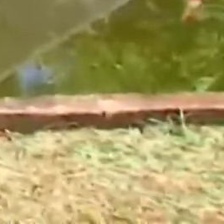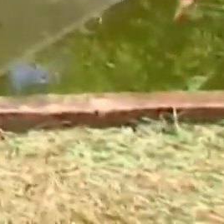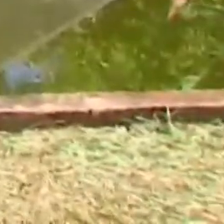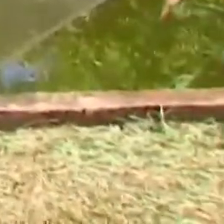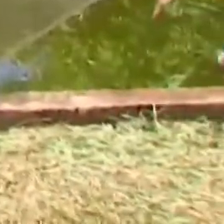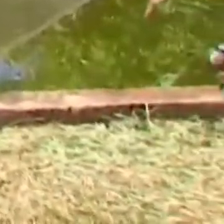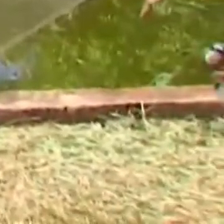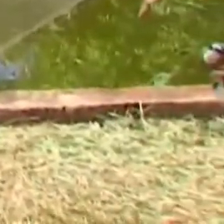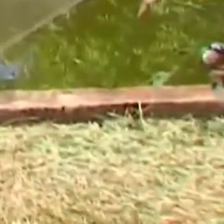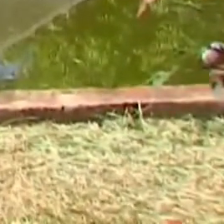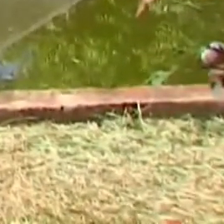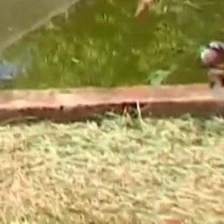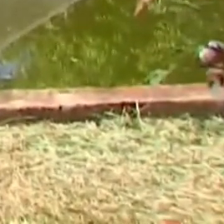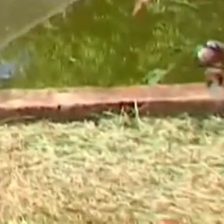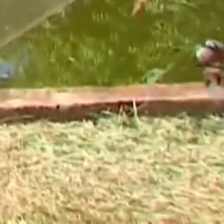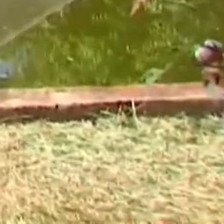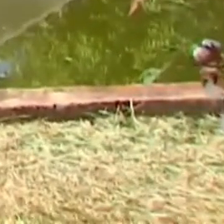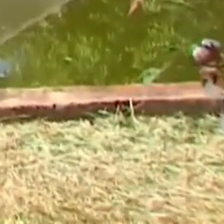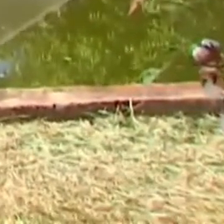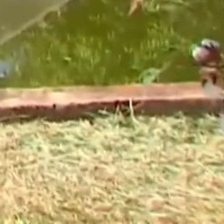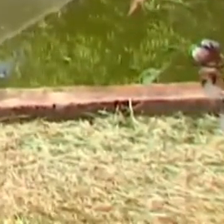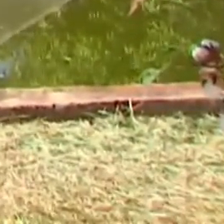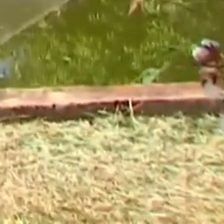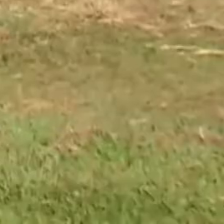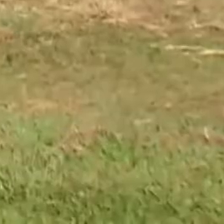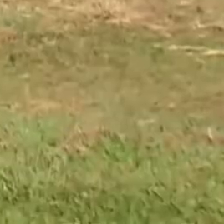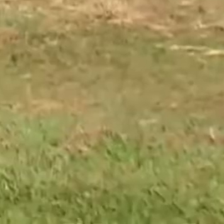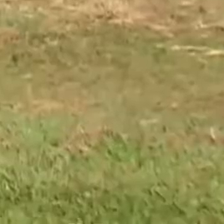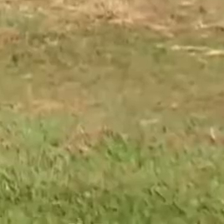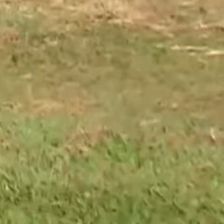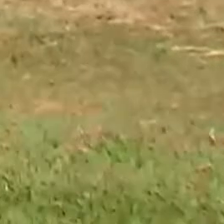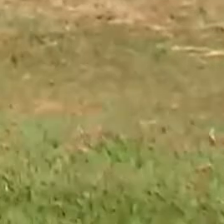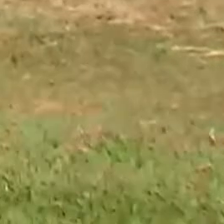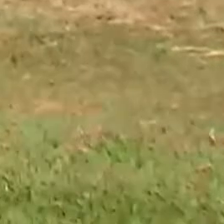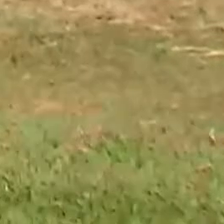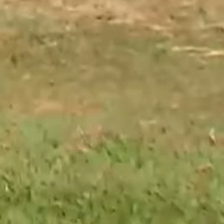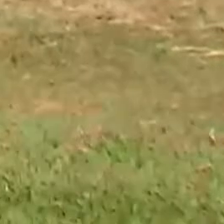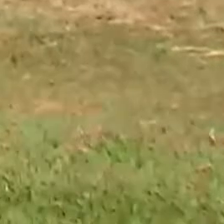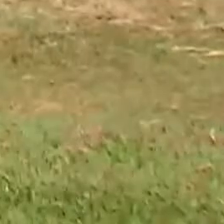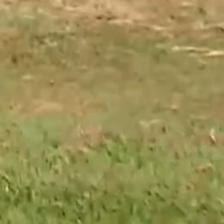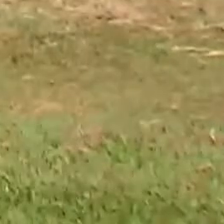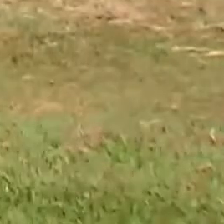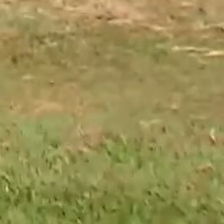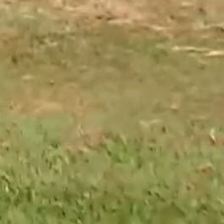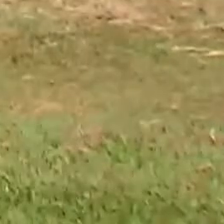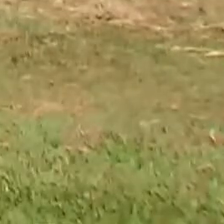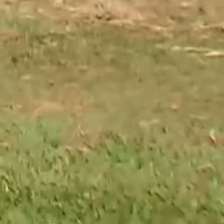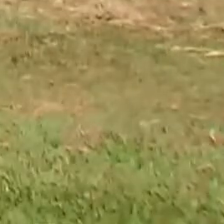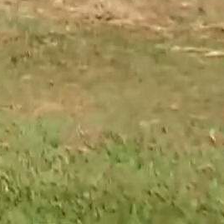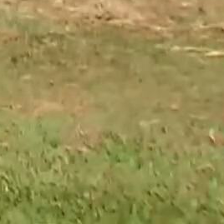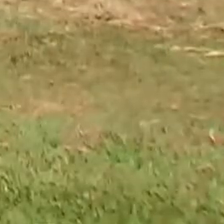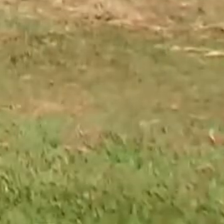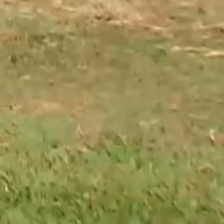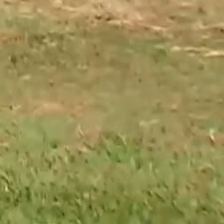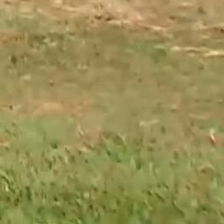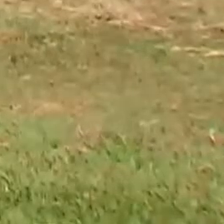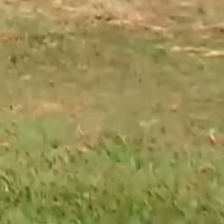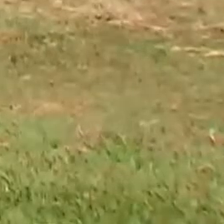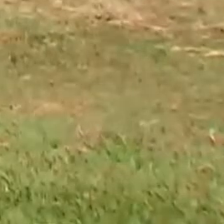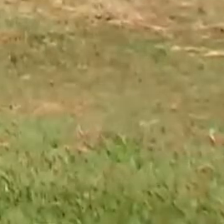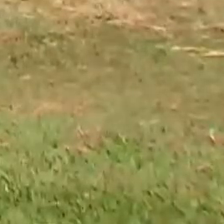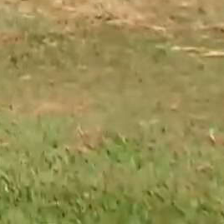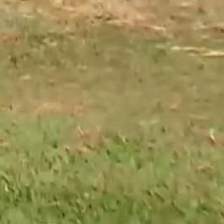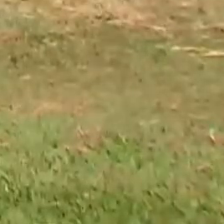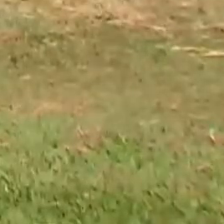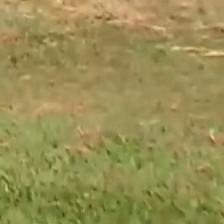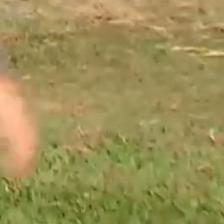lago que já completa 40 anos na Unicamp. E aí a gente estava só plantando, cuidando das